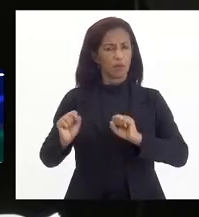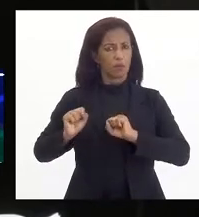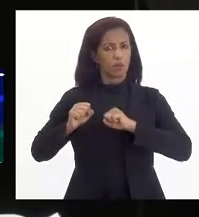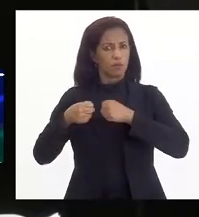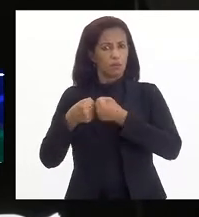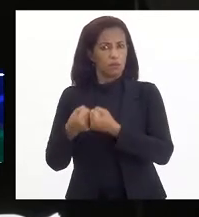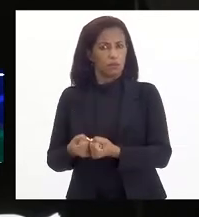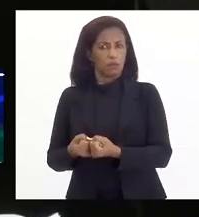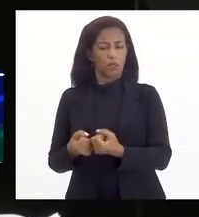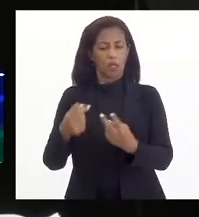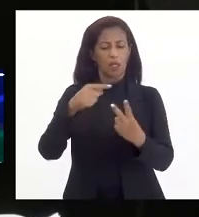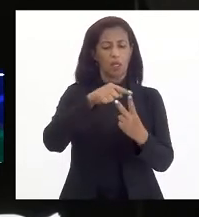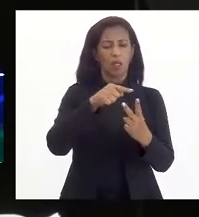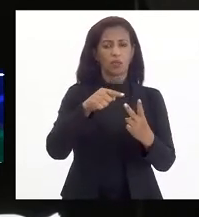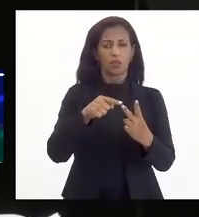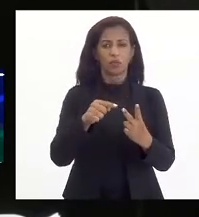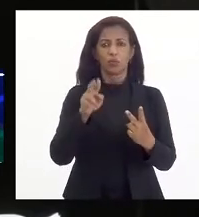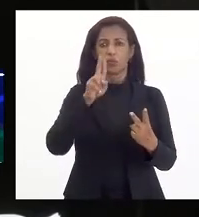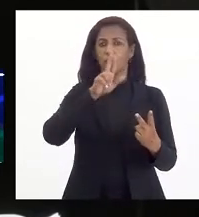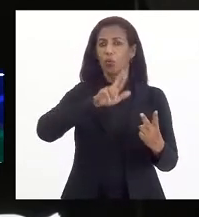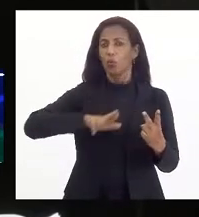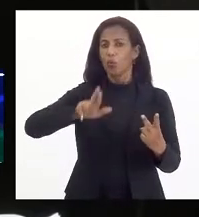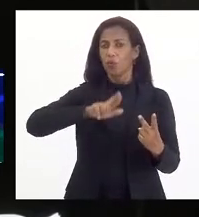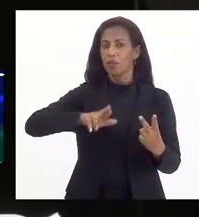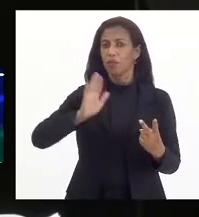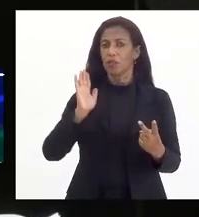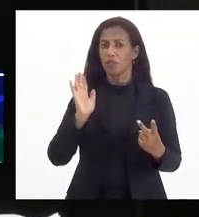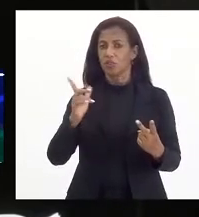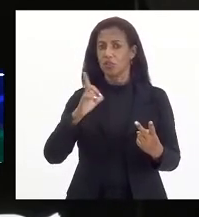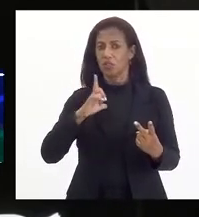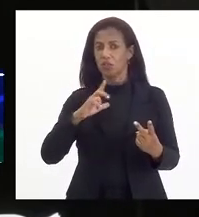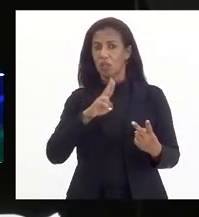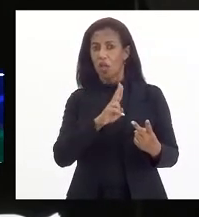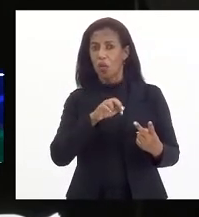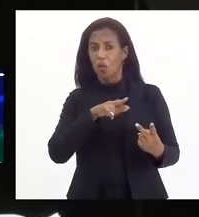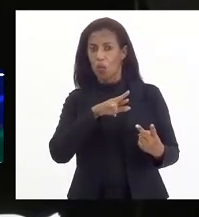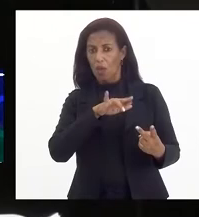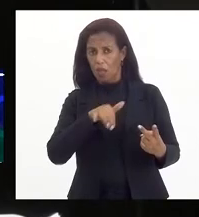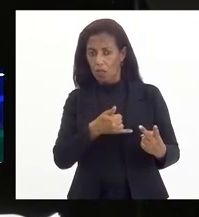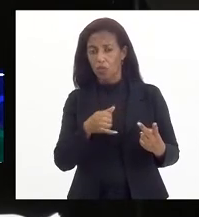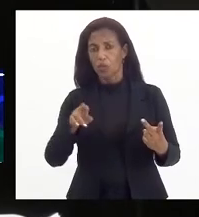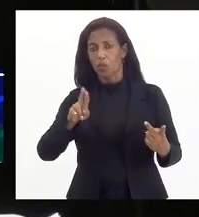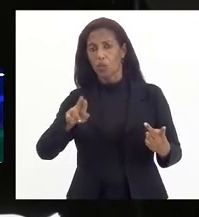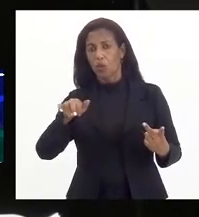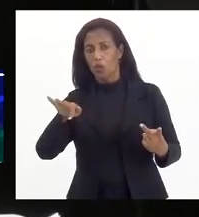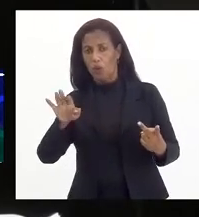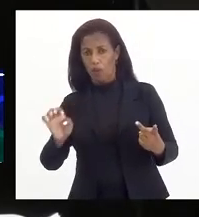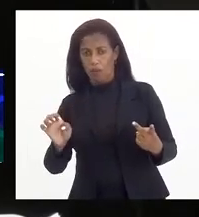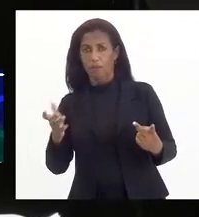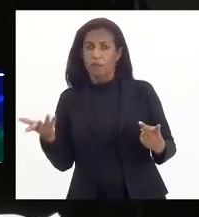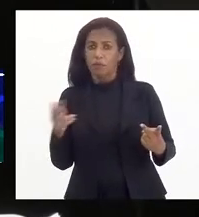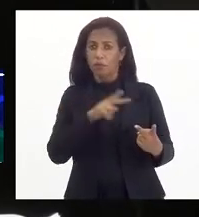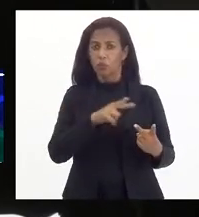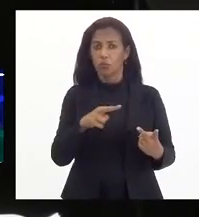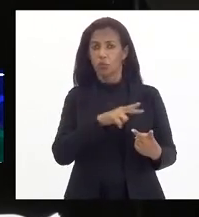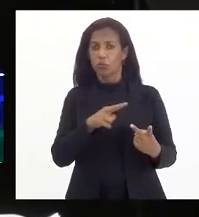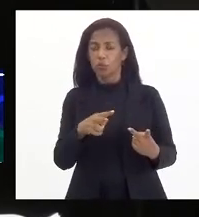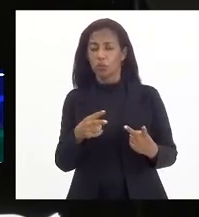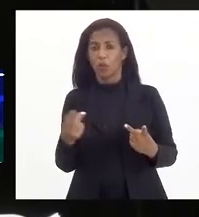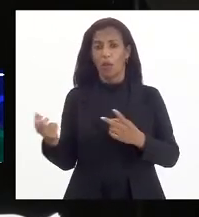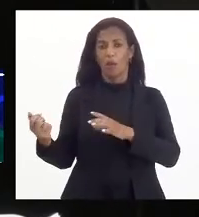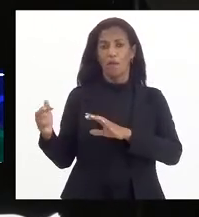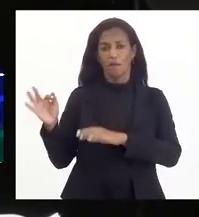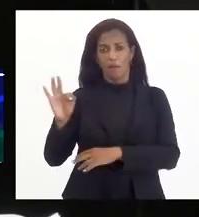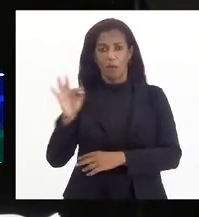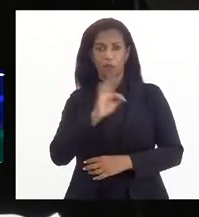fortalecendo as duas universidades acadêmicas existentes no casam tanto alerj com entre suja assim o planejamento de duas novas